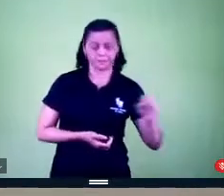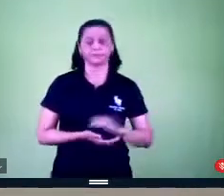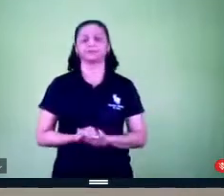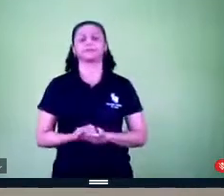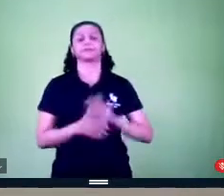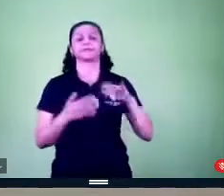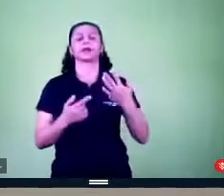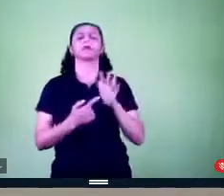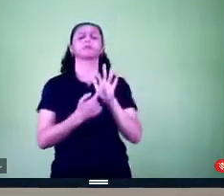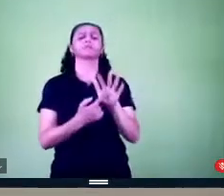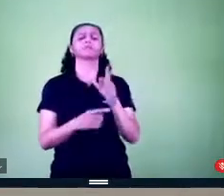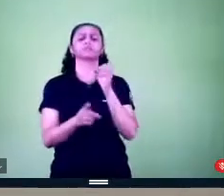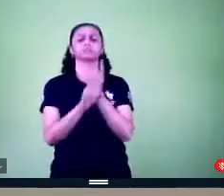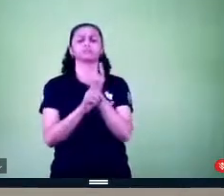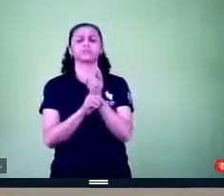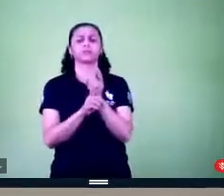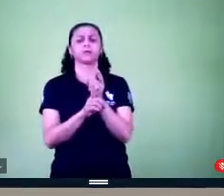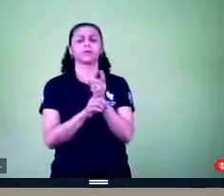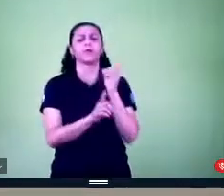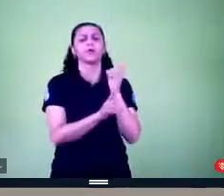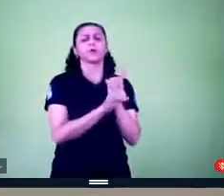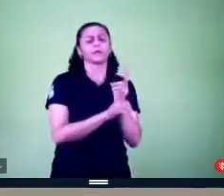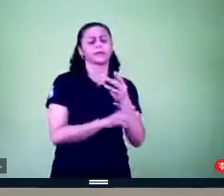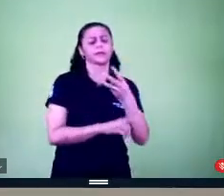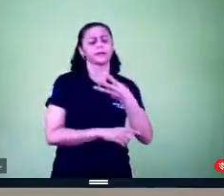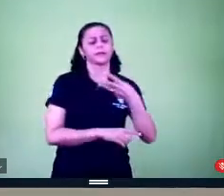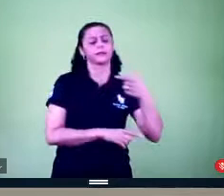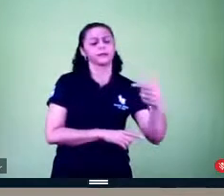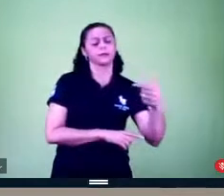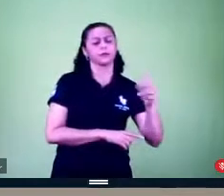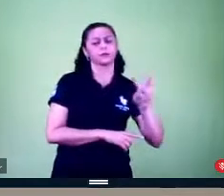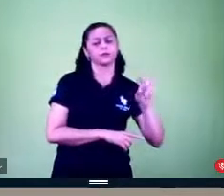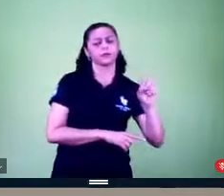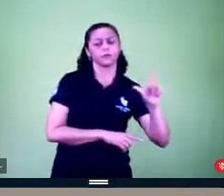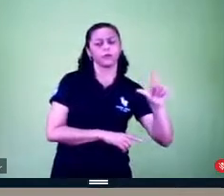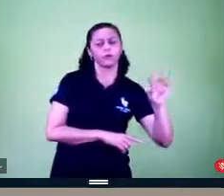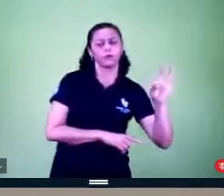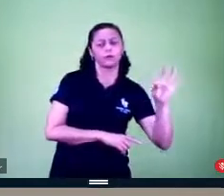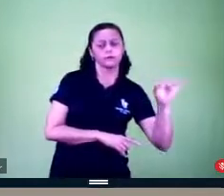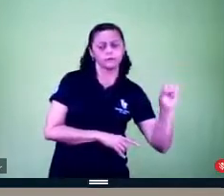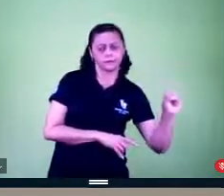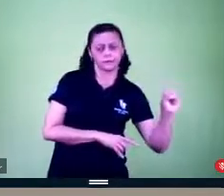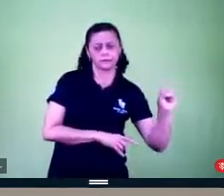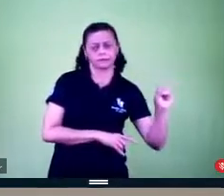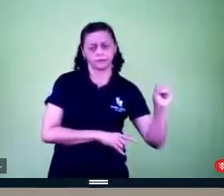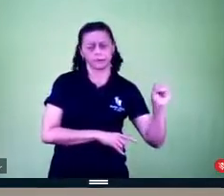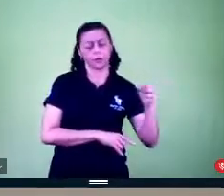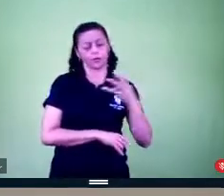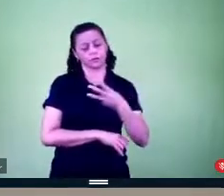32 volts, portanto aqui também, né, elas estão em paralelo, quanto que vai ser essa corrente 1?